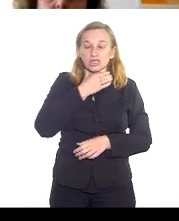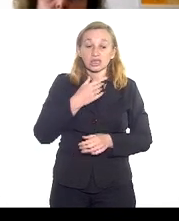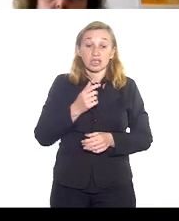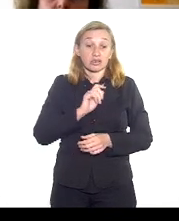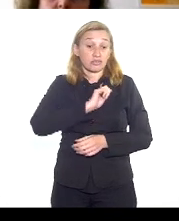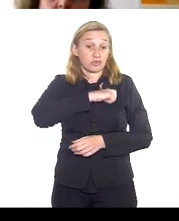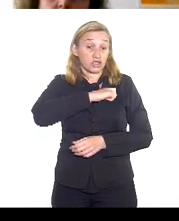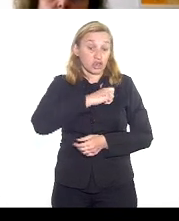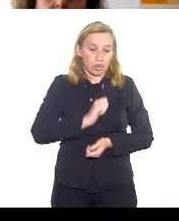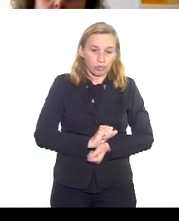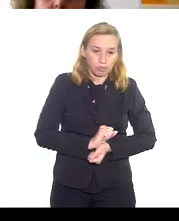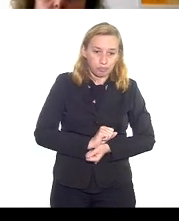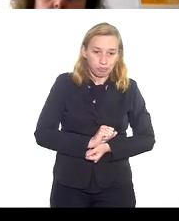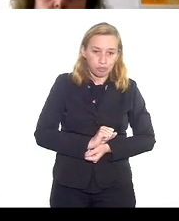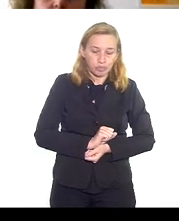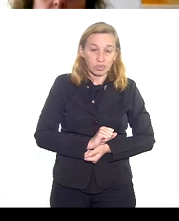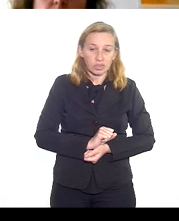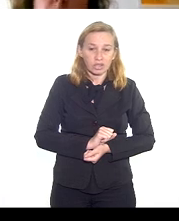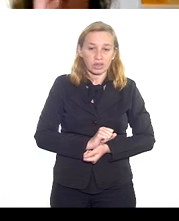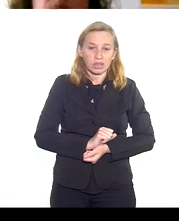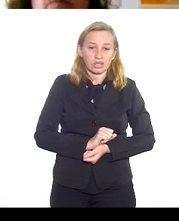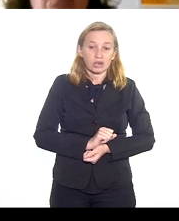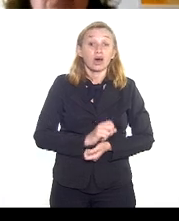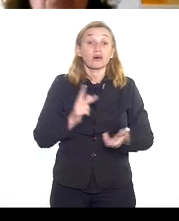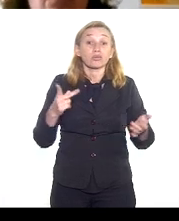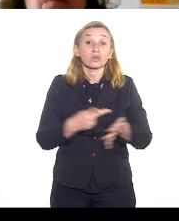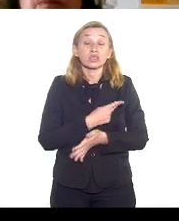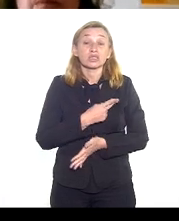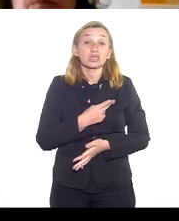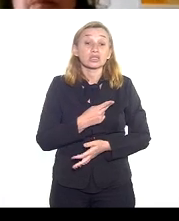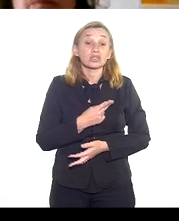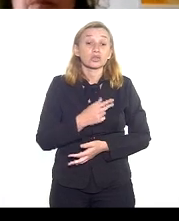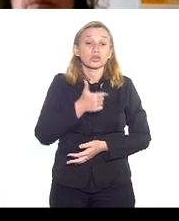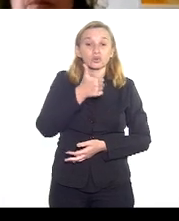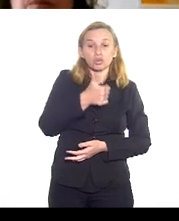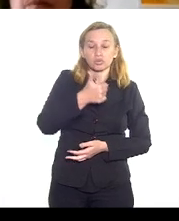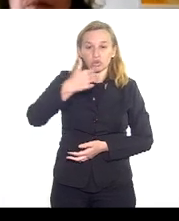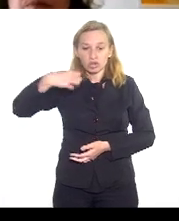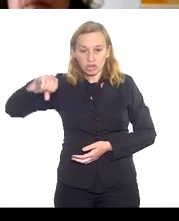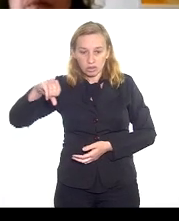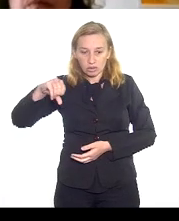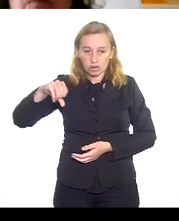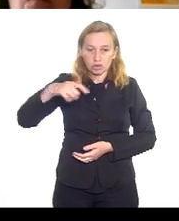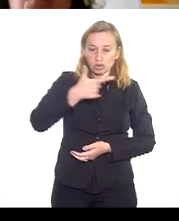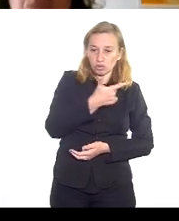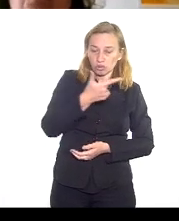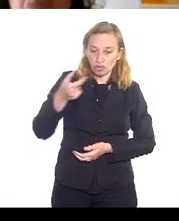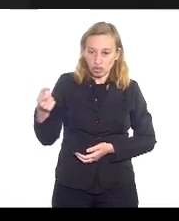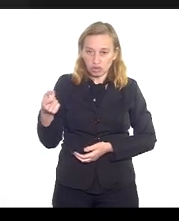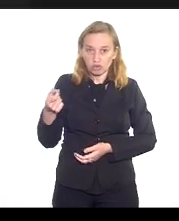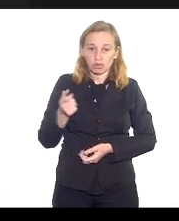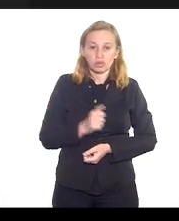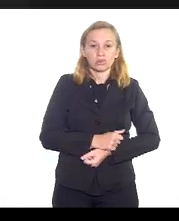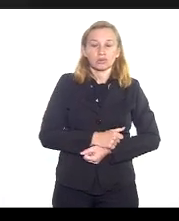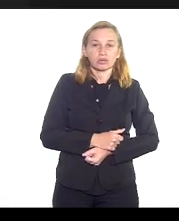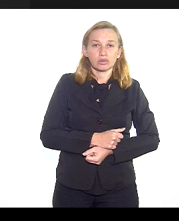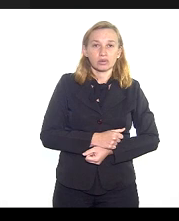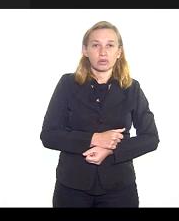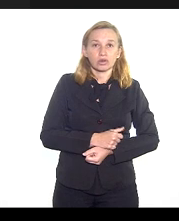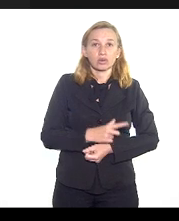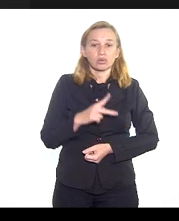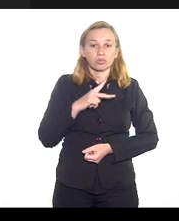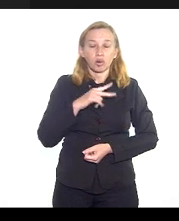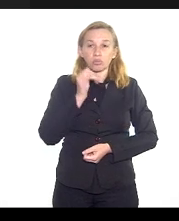E a CPI da crise fiscal, ela aconteceu em 2019, 2020. E o seu